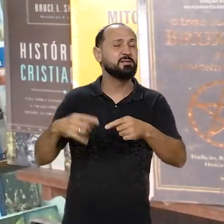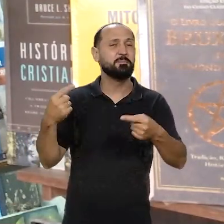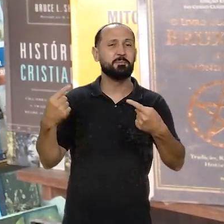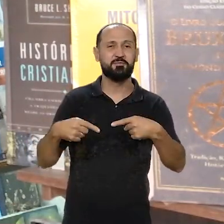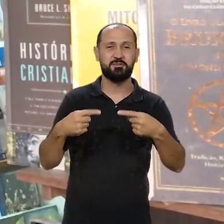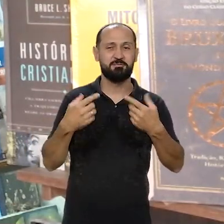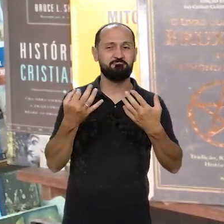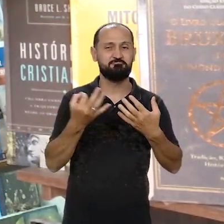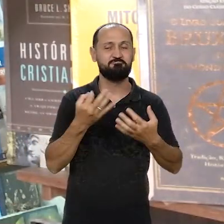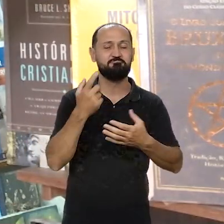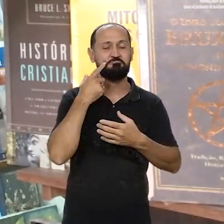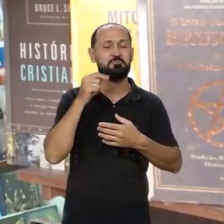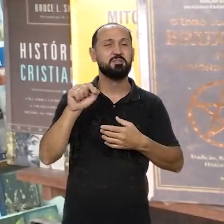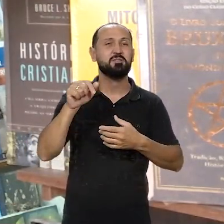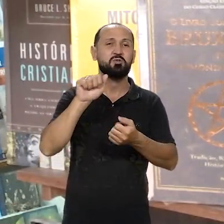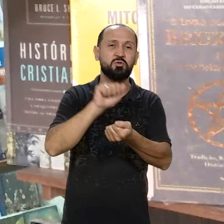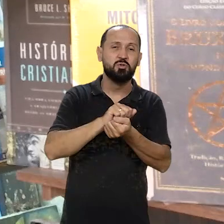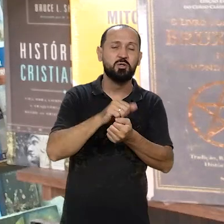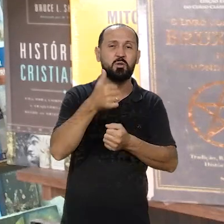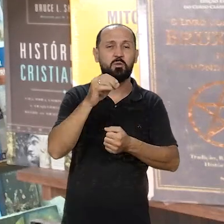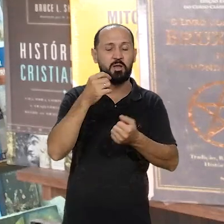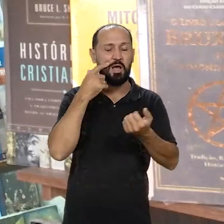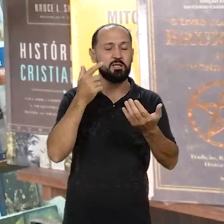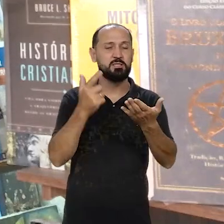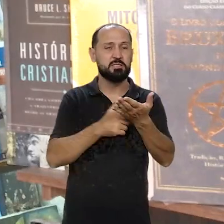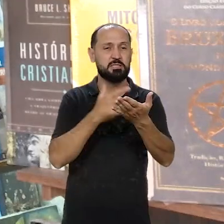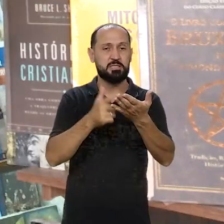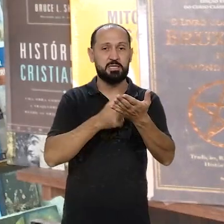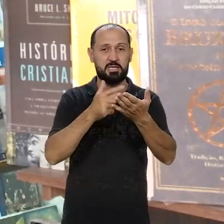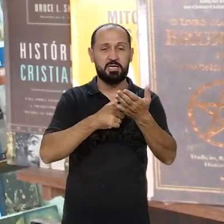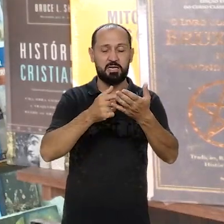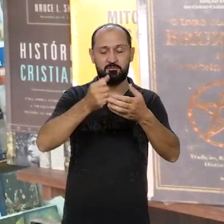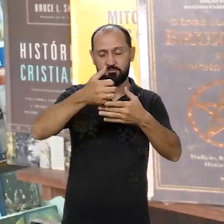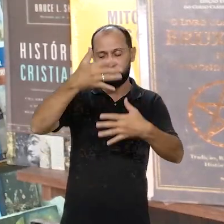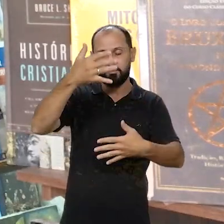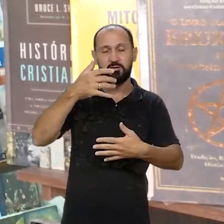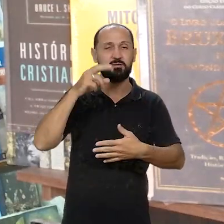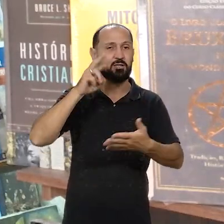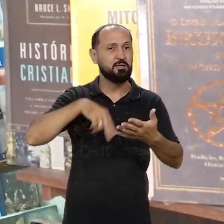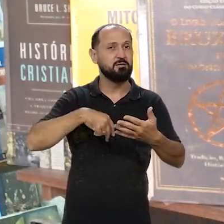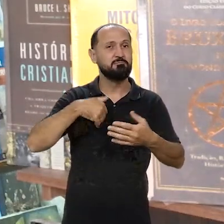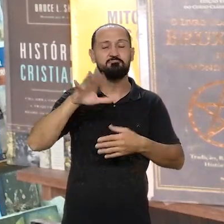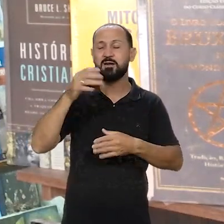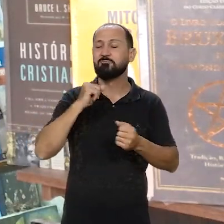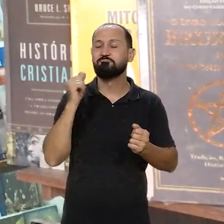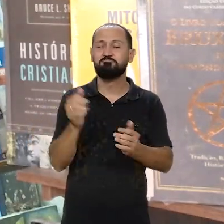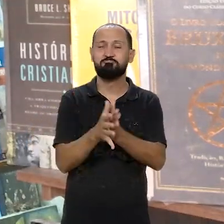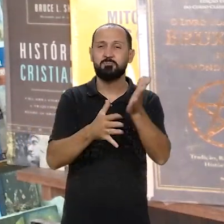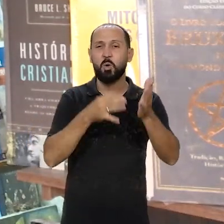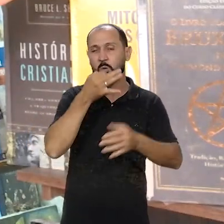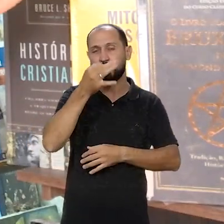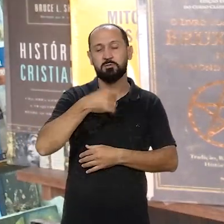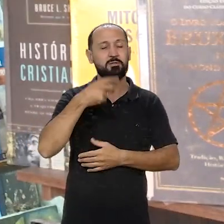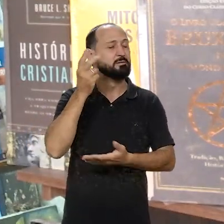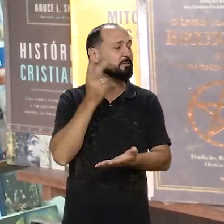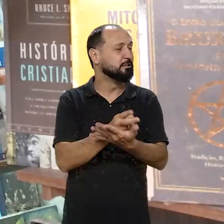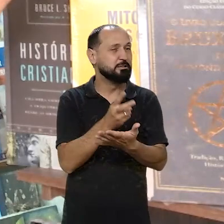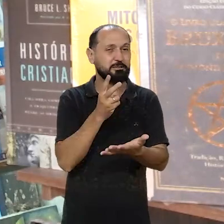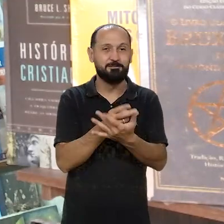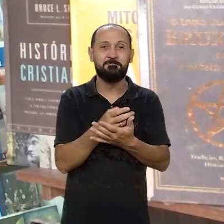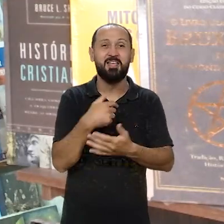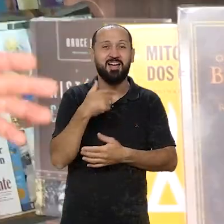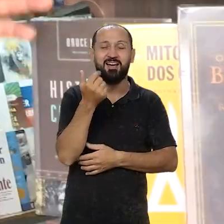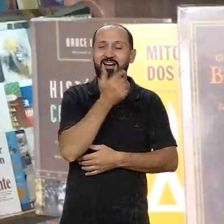ser perfeitos. Realmente, eles estarem entre os 10 mais lidos é absolutamente fantástico. Eu recomendo de